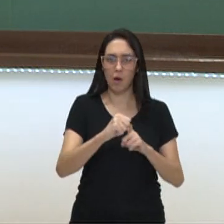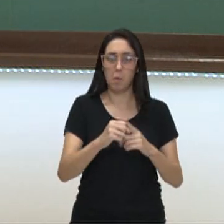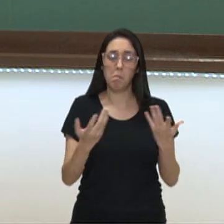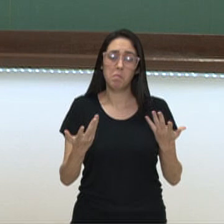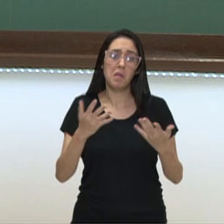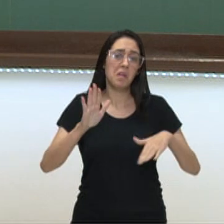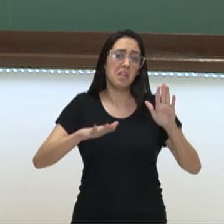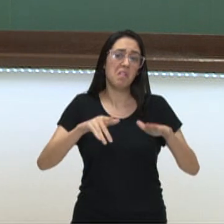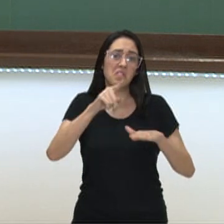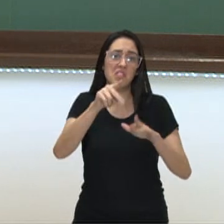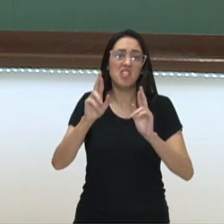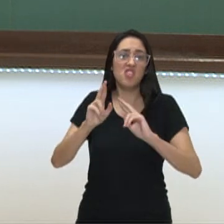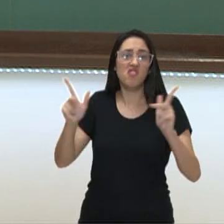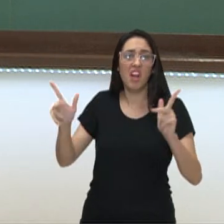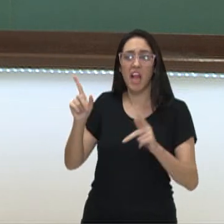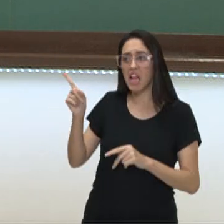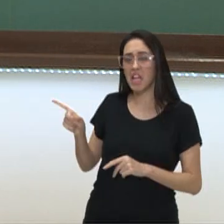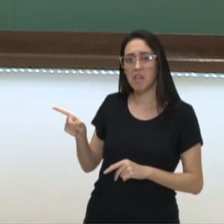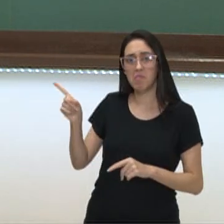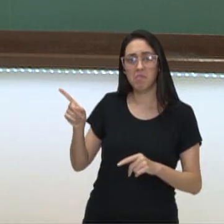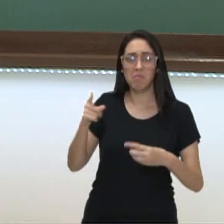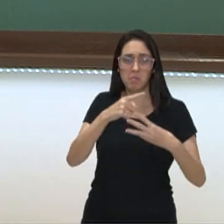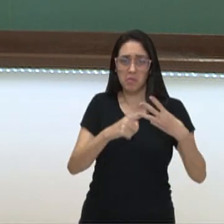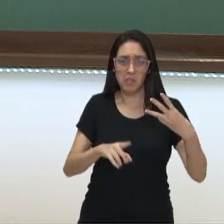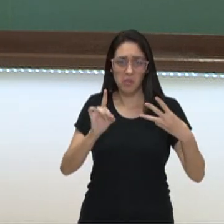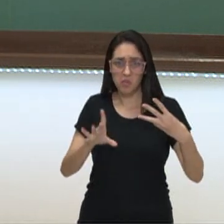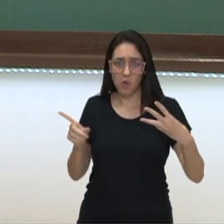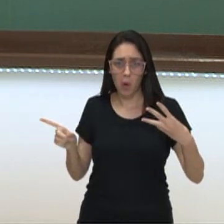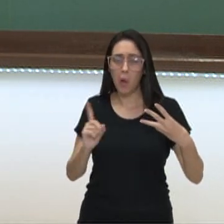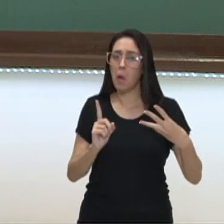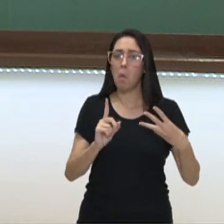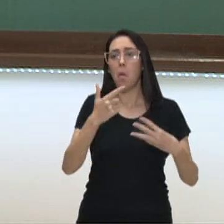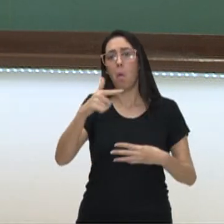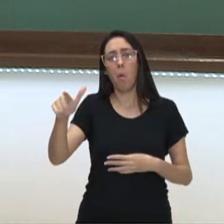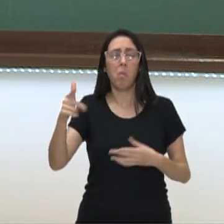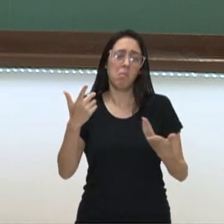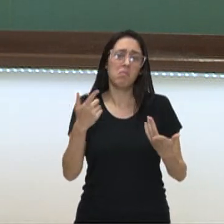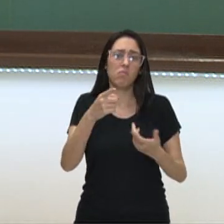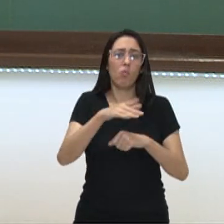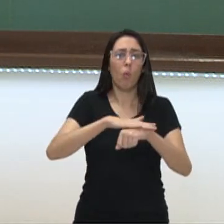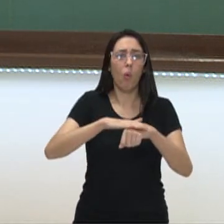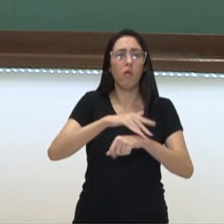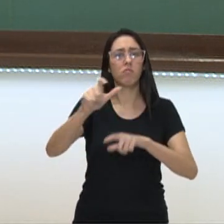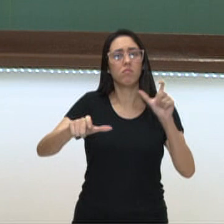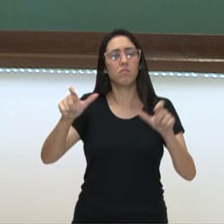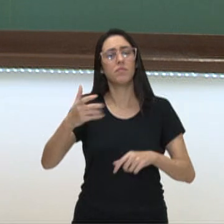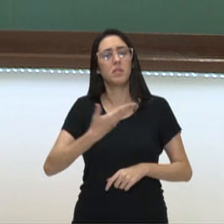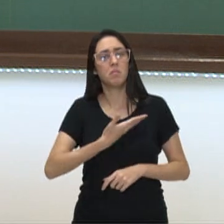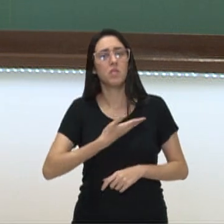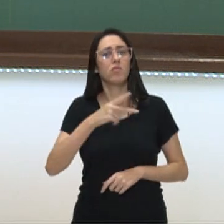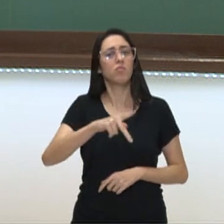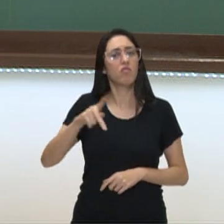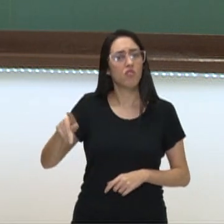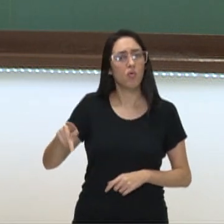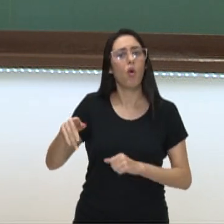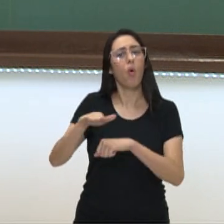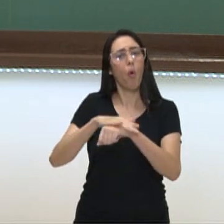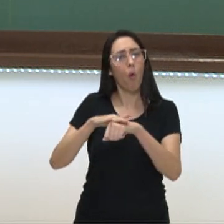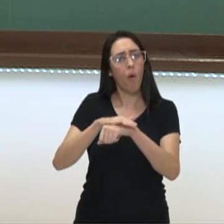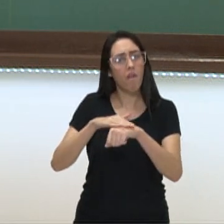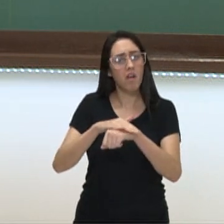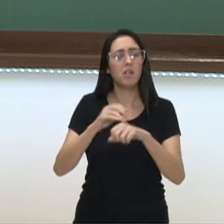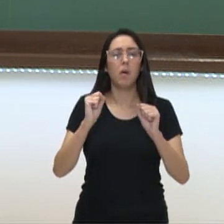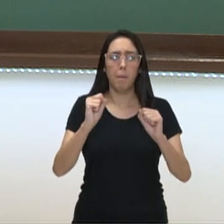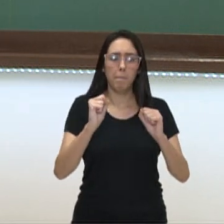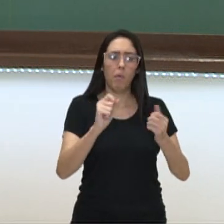outra característica, não só essas três. Então, converse com os seus colegas aí, converse com o seu professor. Você pode até